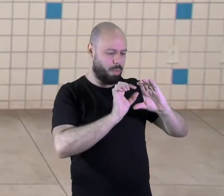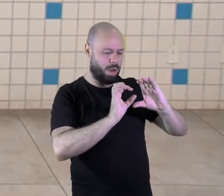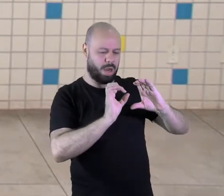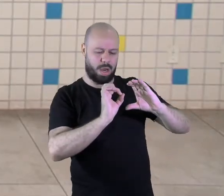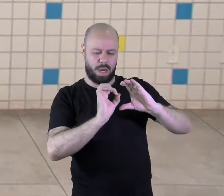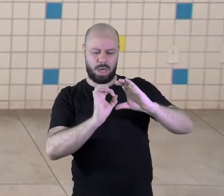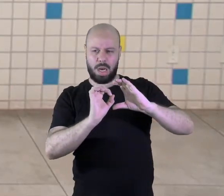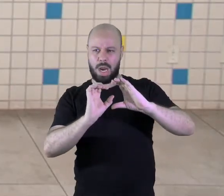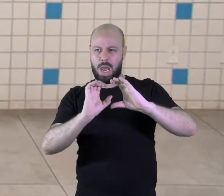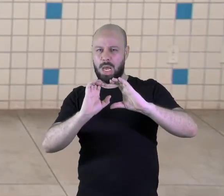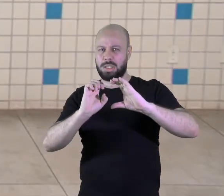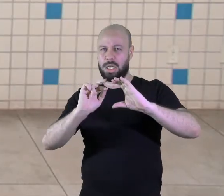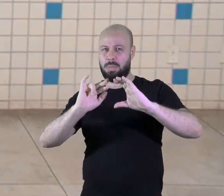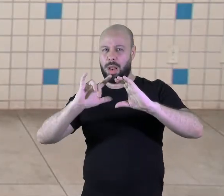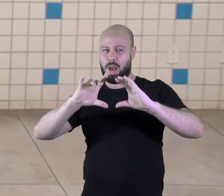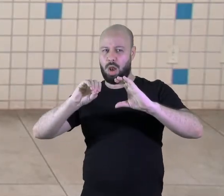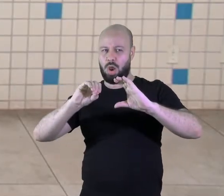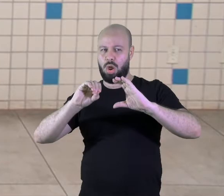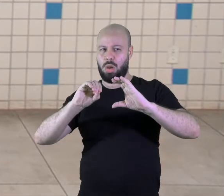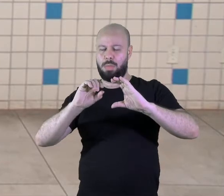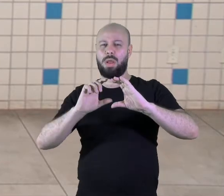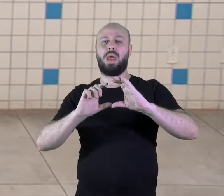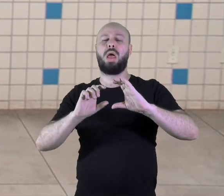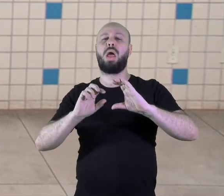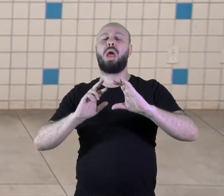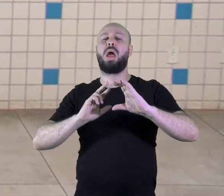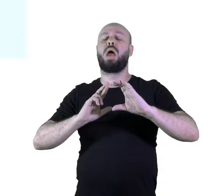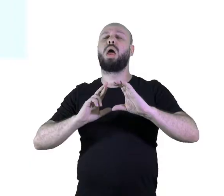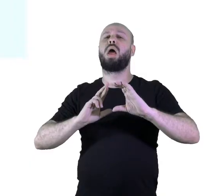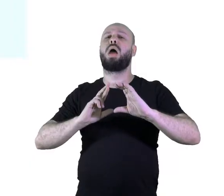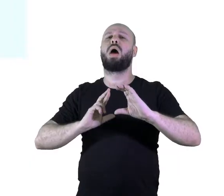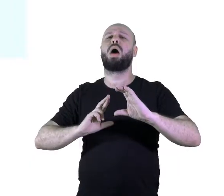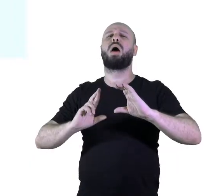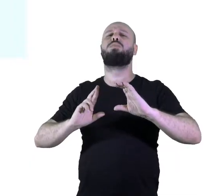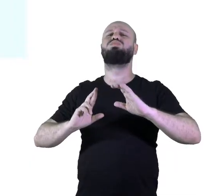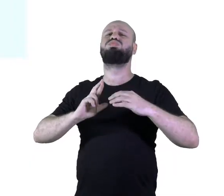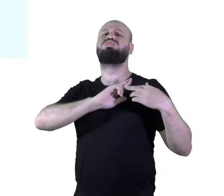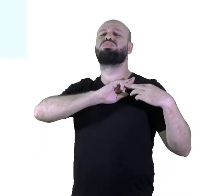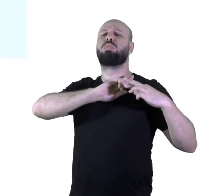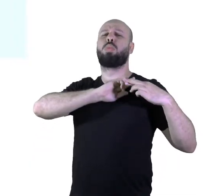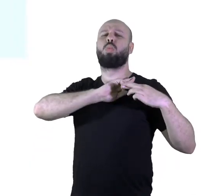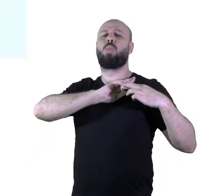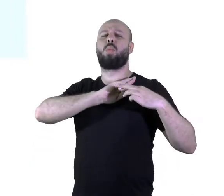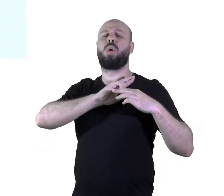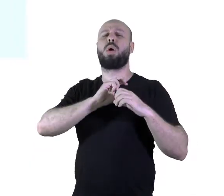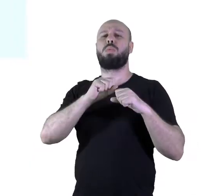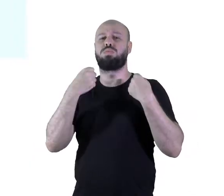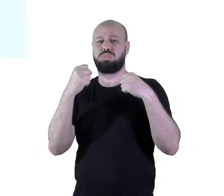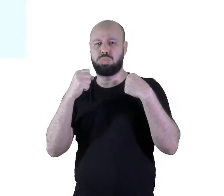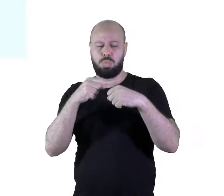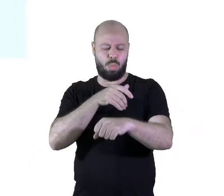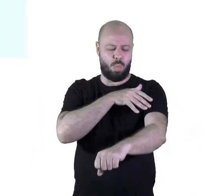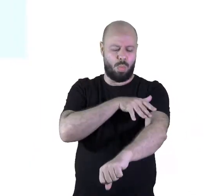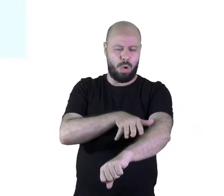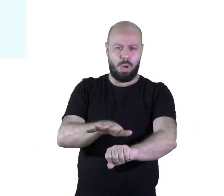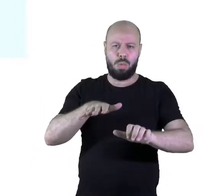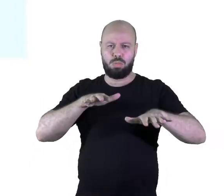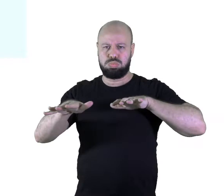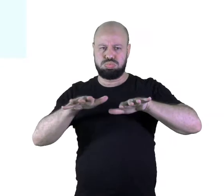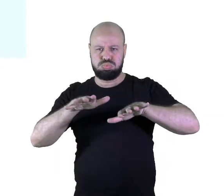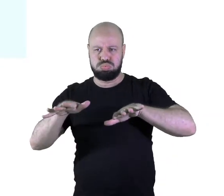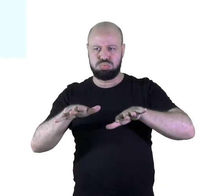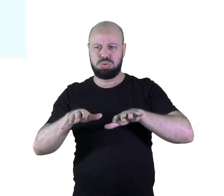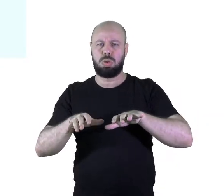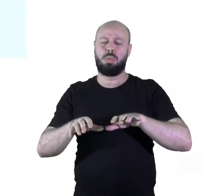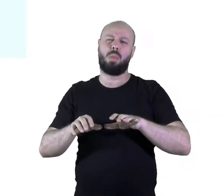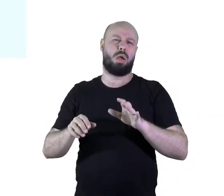ó. Não é? É responsável pelo controle motor. A organização básica do cerebelo é praticamente a mesma em todos os